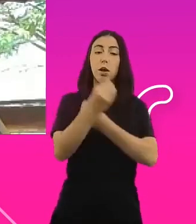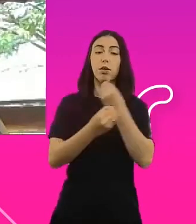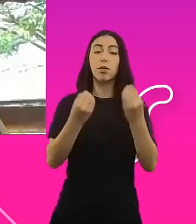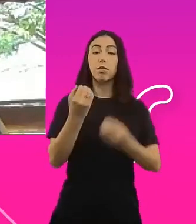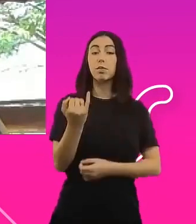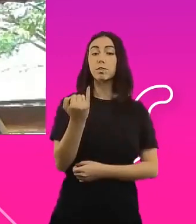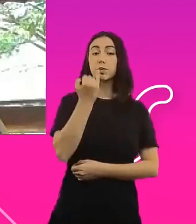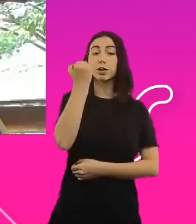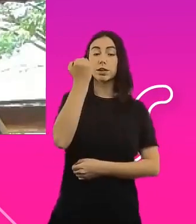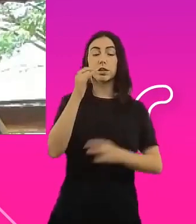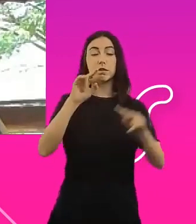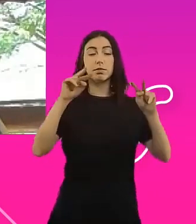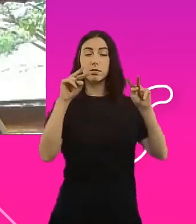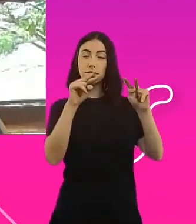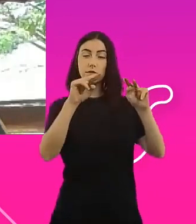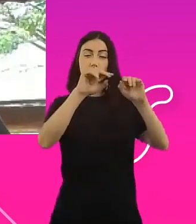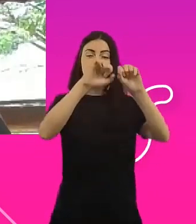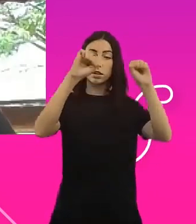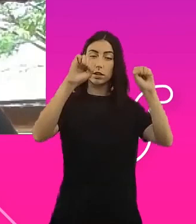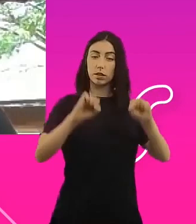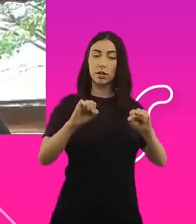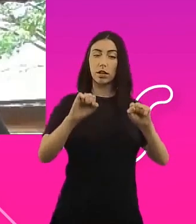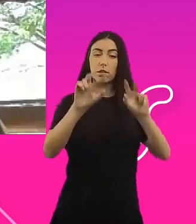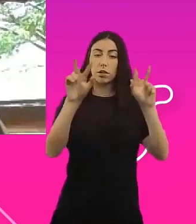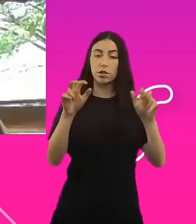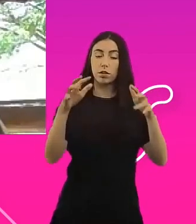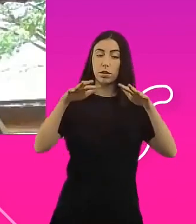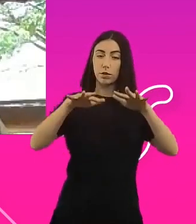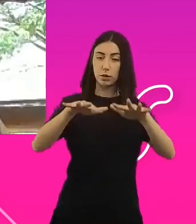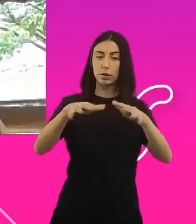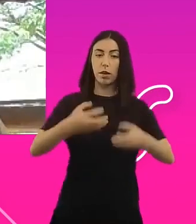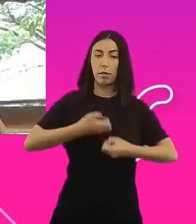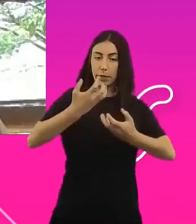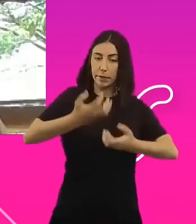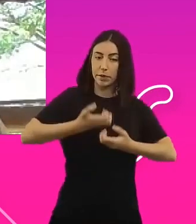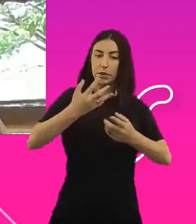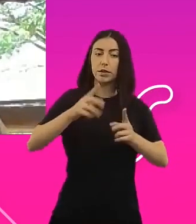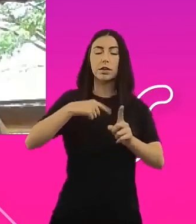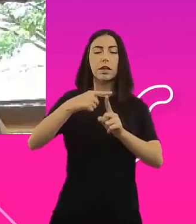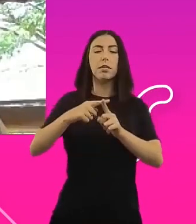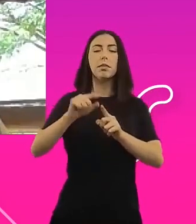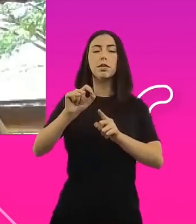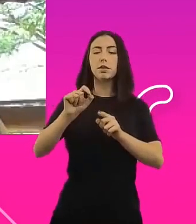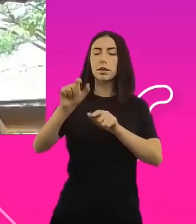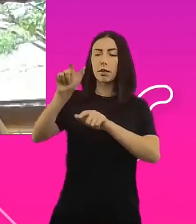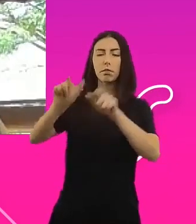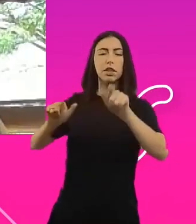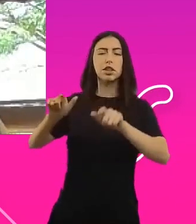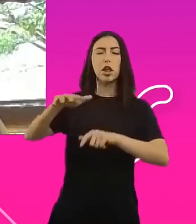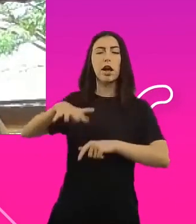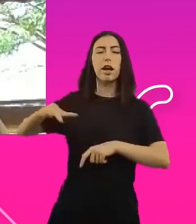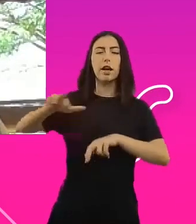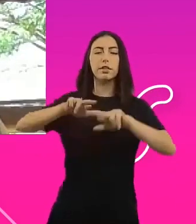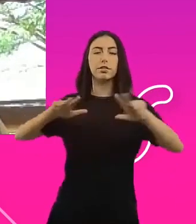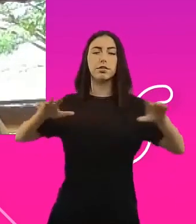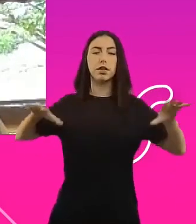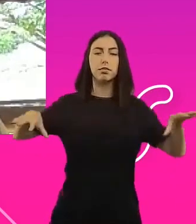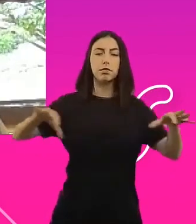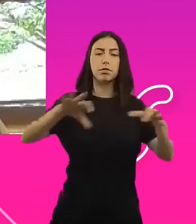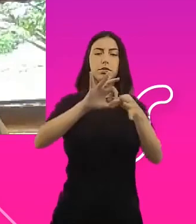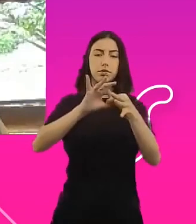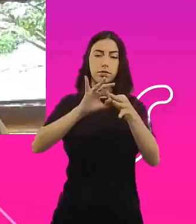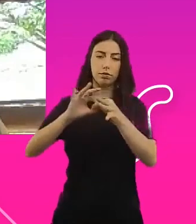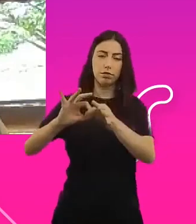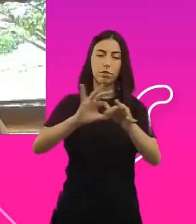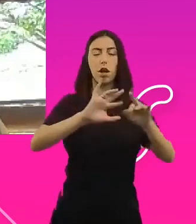sistêmico para a questão da inclusão produtiva, o envolvimento de atores de diferentes naturezas. Não adianta trabalhar isoladamente só a empresa, só